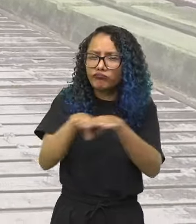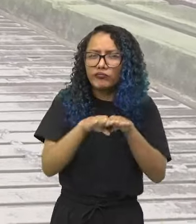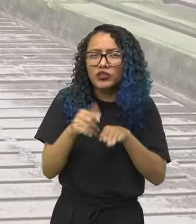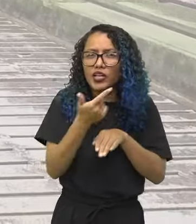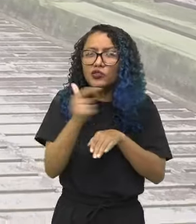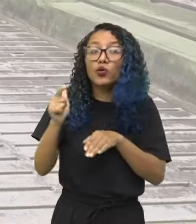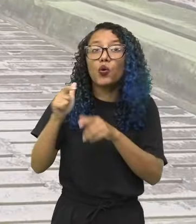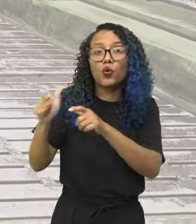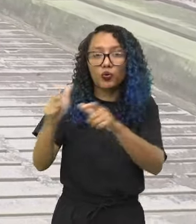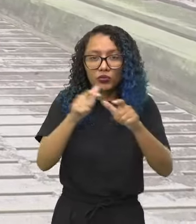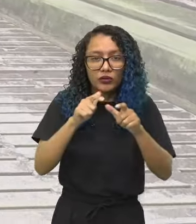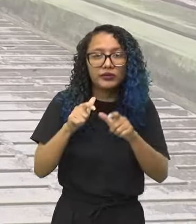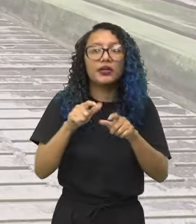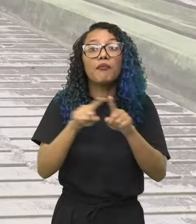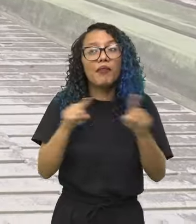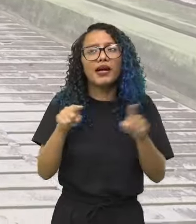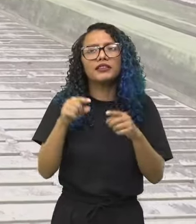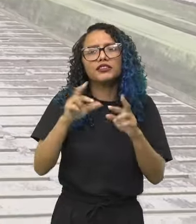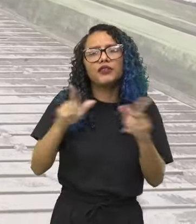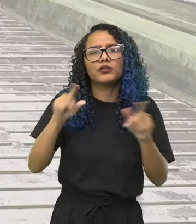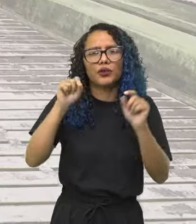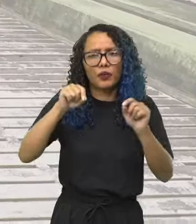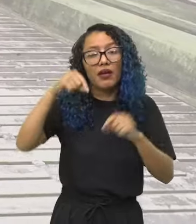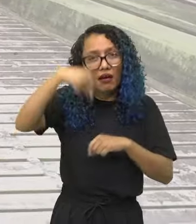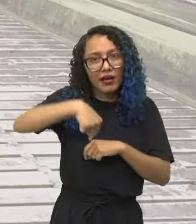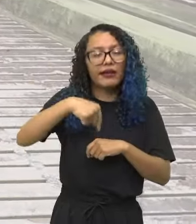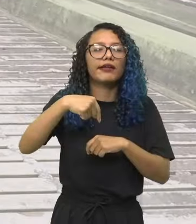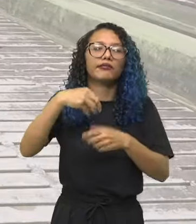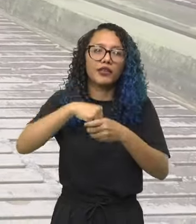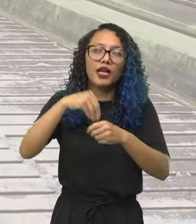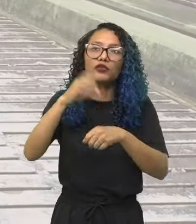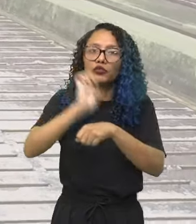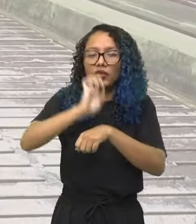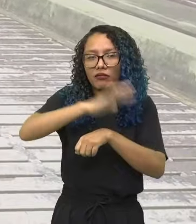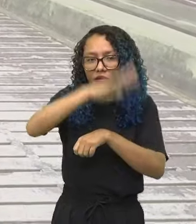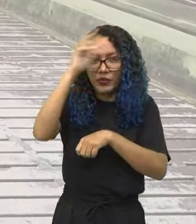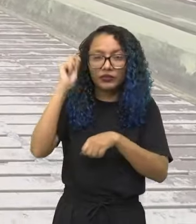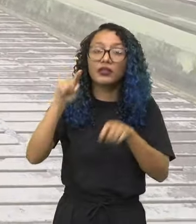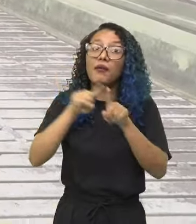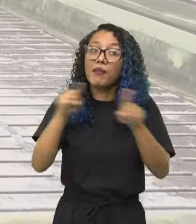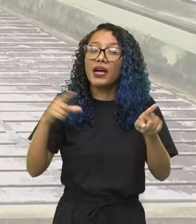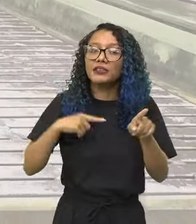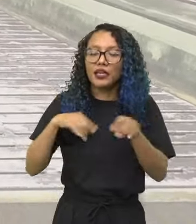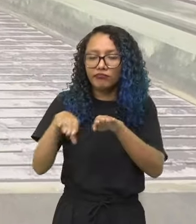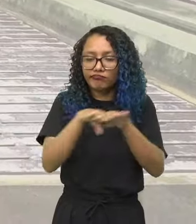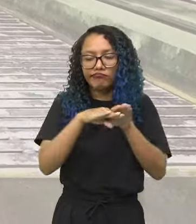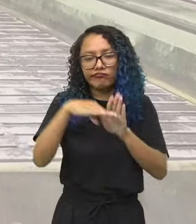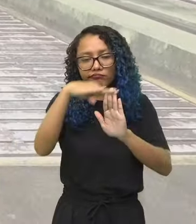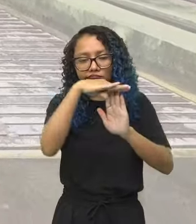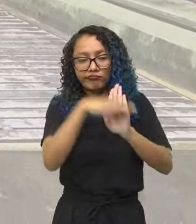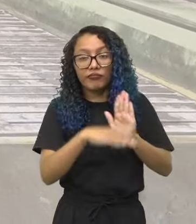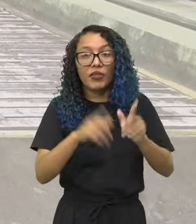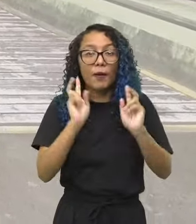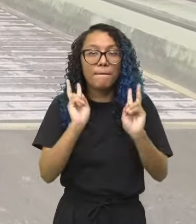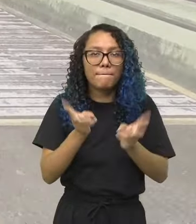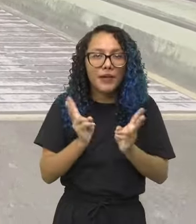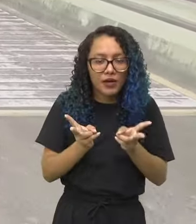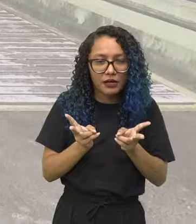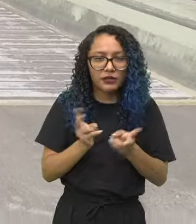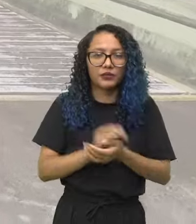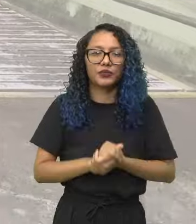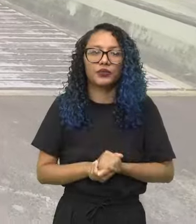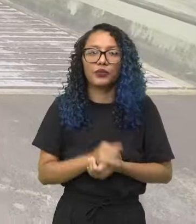está localizada aqui no estado do Amazonas. E ela segue o mesmo padrão, como a gente falou, seguindo de um lado um lago, que está